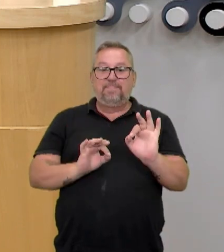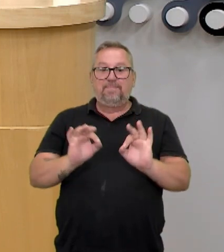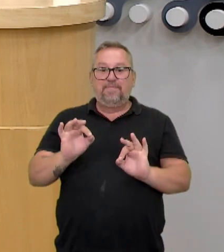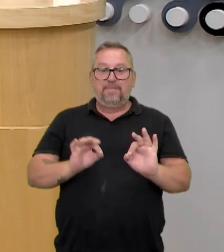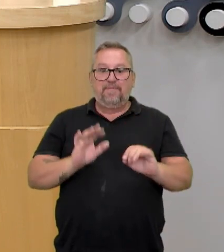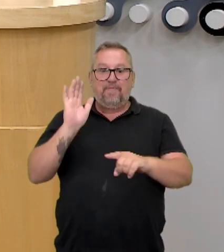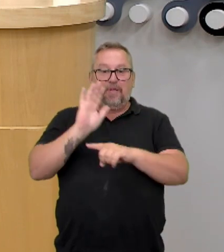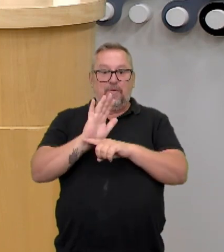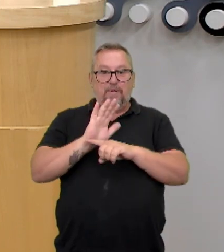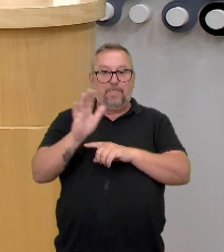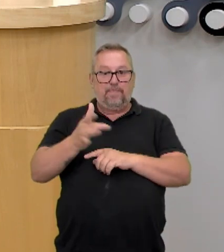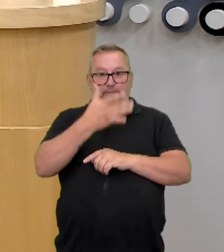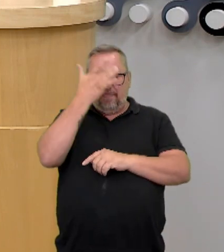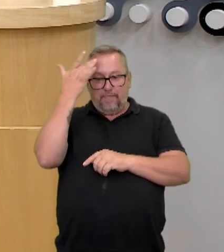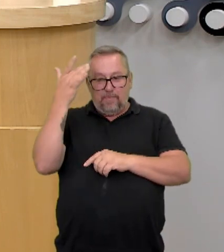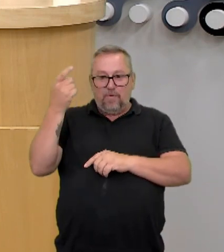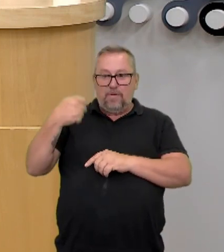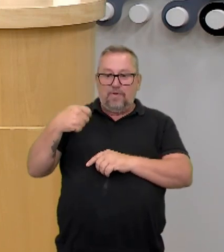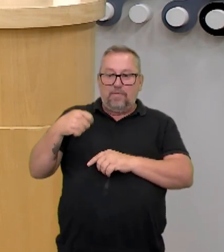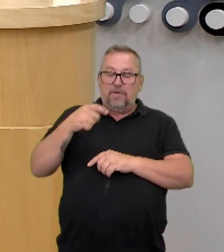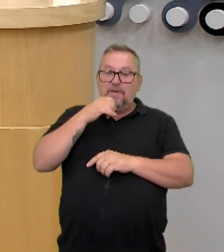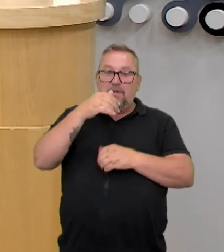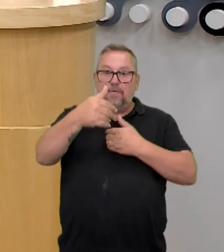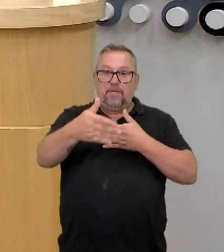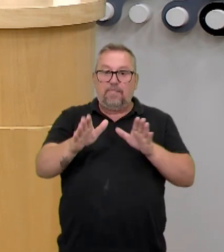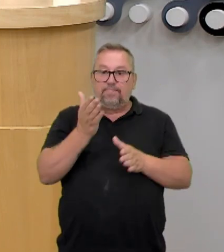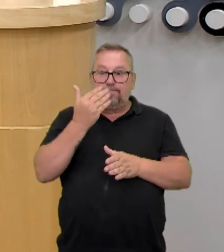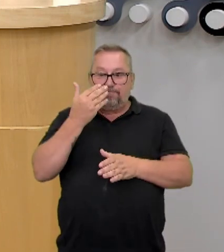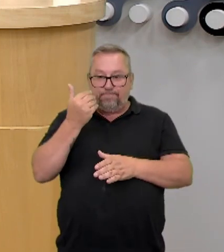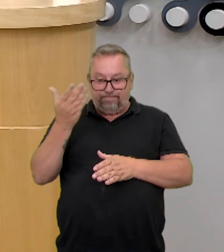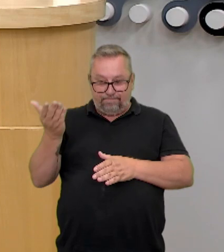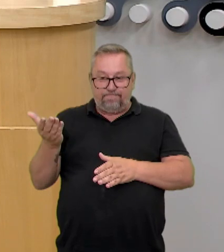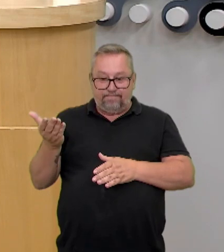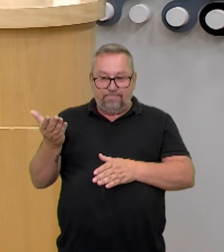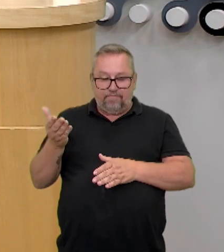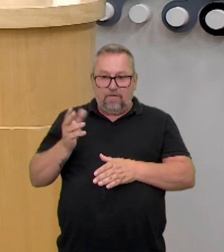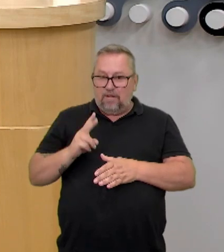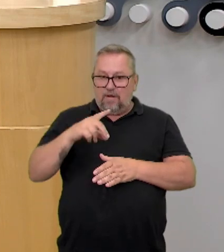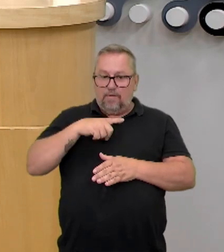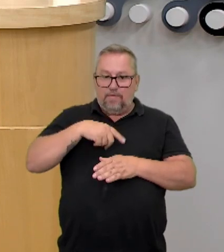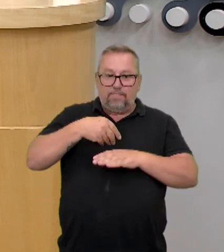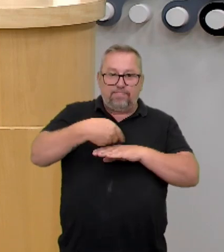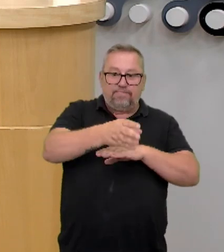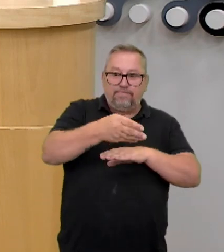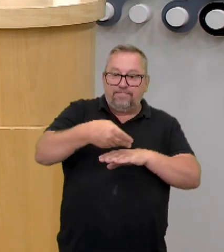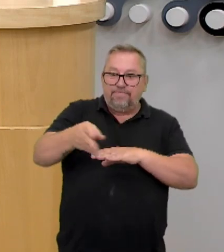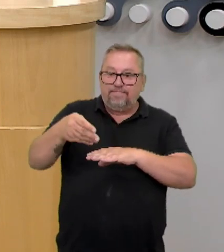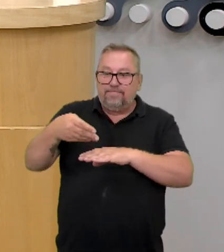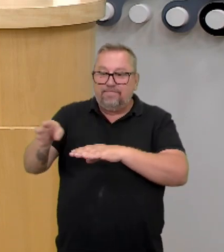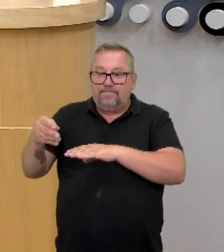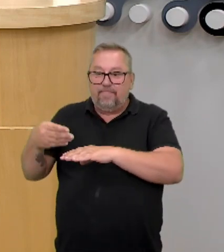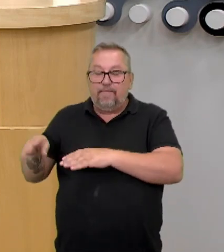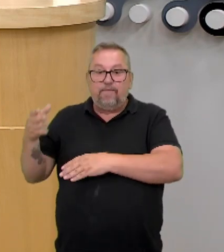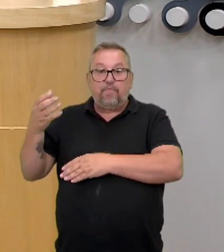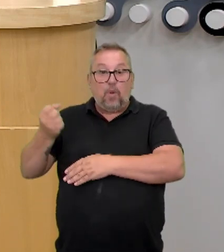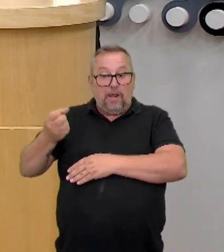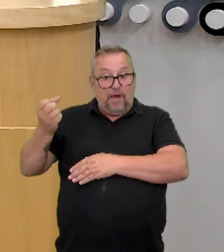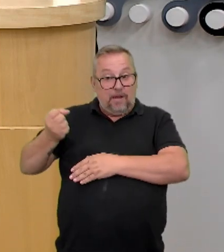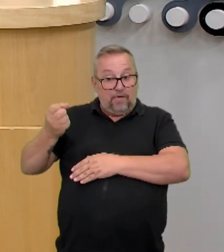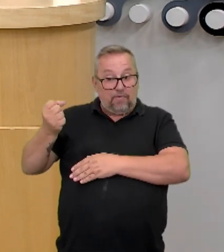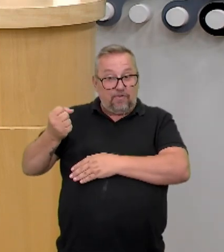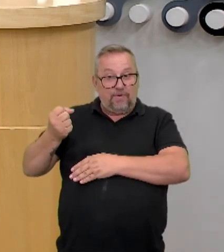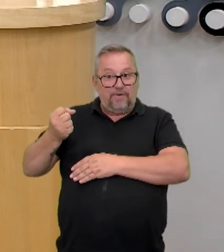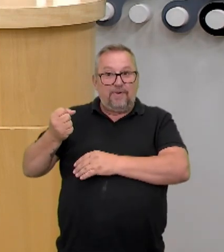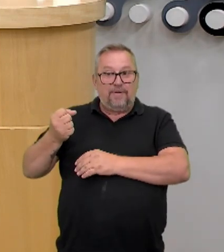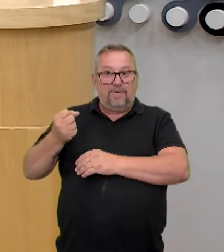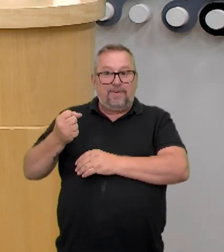ajudar pessoas que precisam de cestas básicas, né? Sempre tem, né? Isso. Distribuir o leite. Toda a comunidade tem isso, né? E a